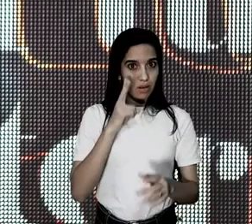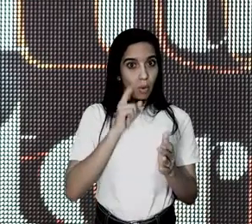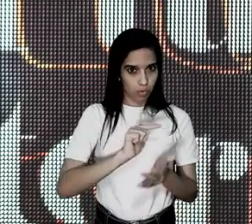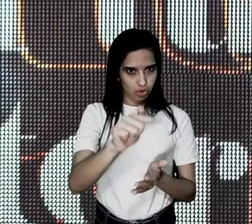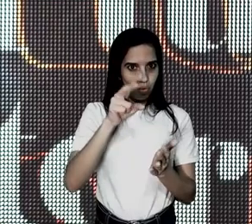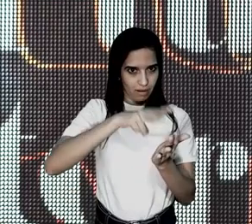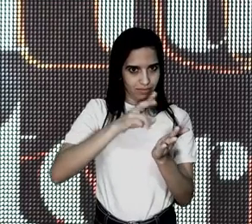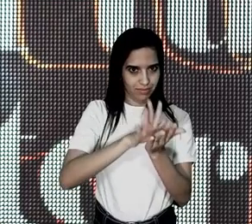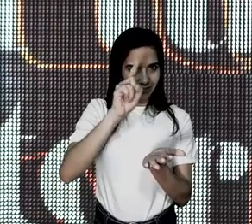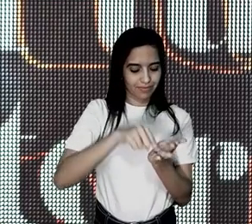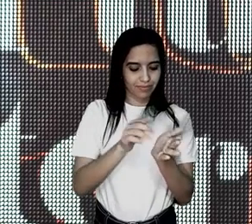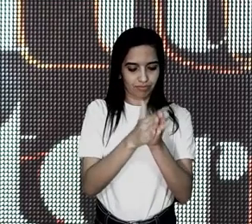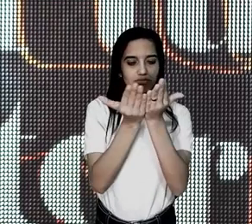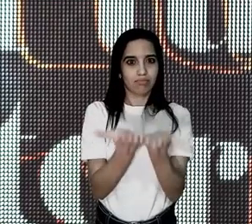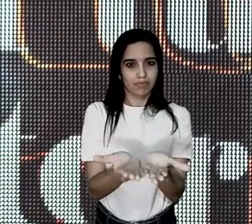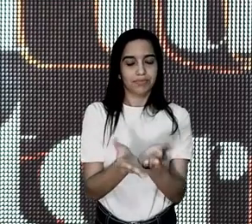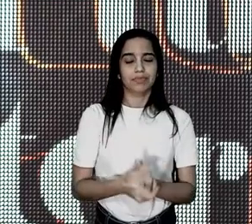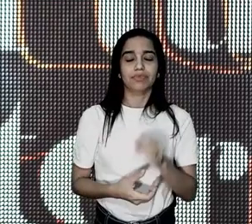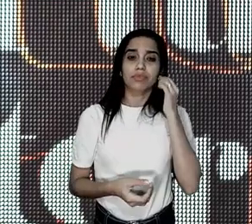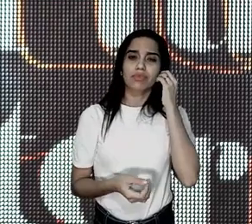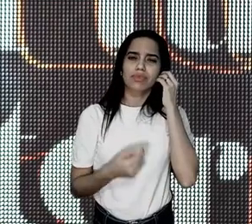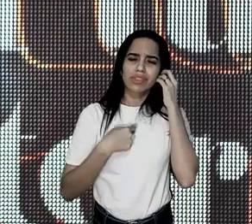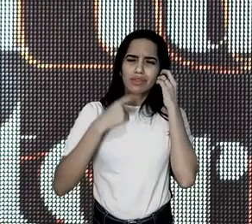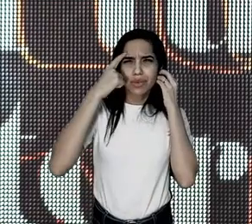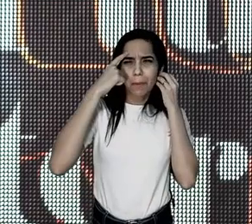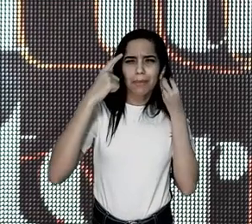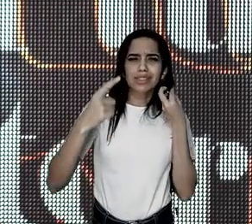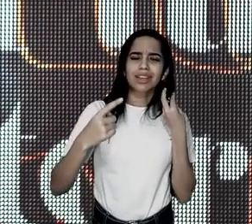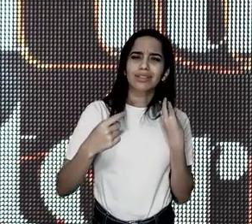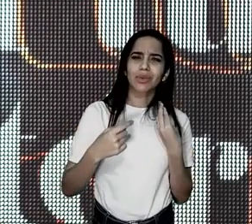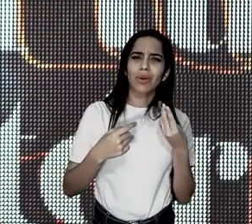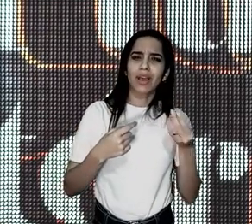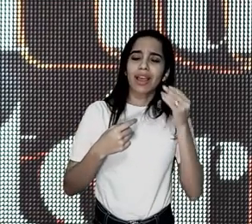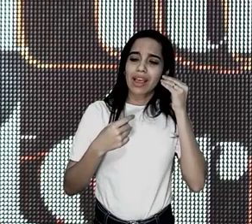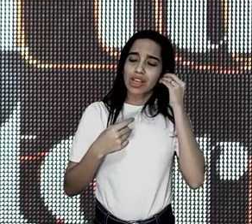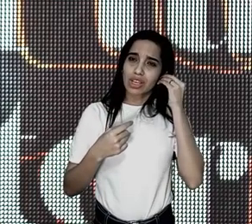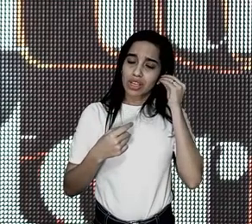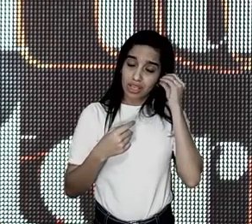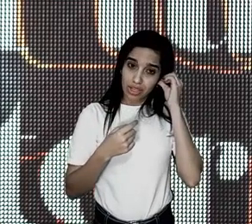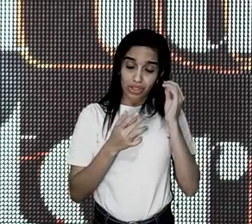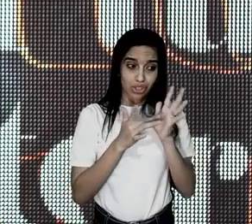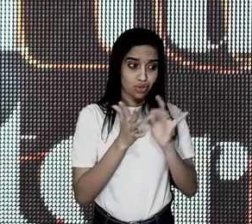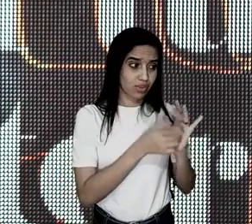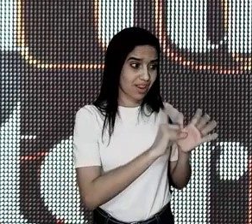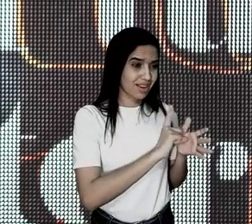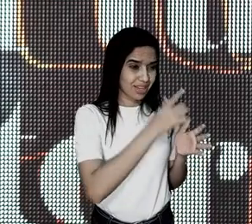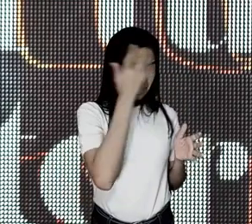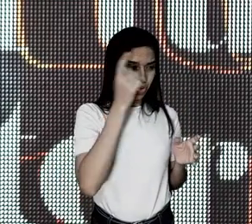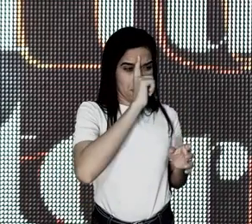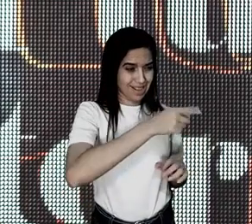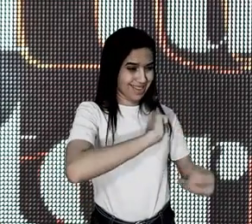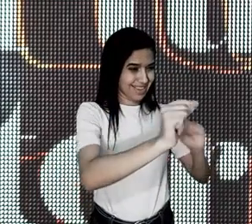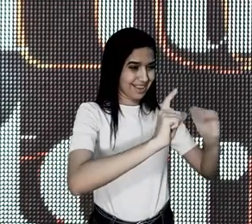Bíblia aberta aí. Nesse texto, que Jesus aqui foi recebido quase que com um tapete vermelho. Ele tinha sido expulso de Gadara, agora